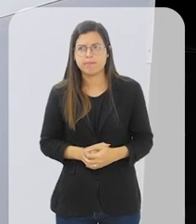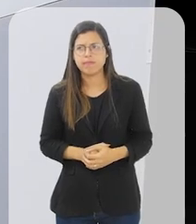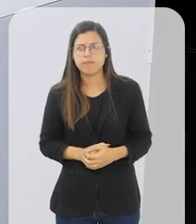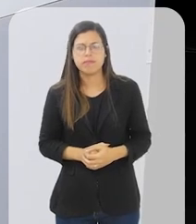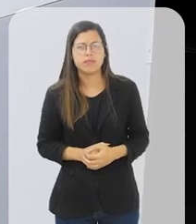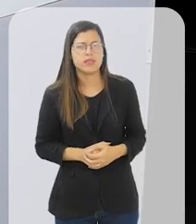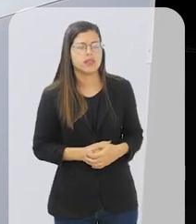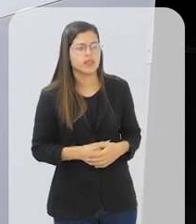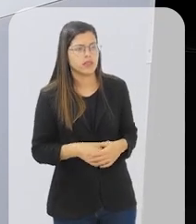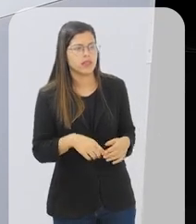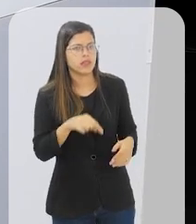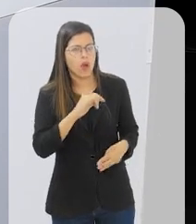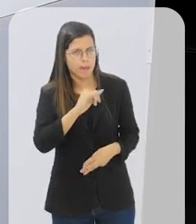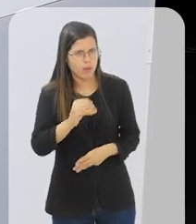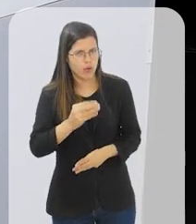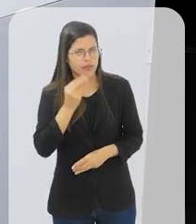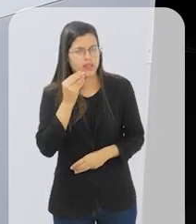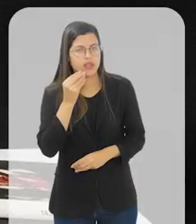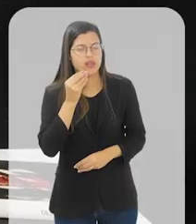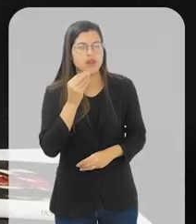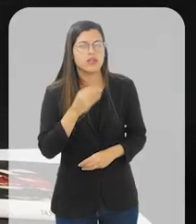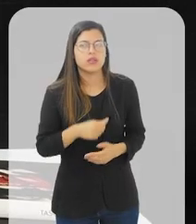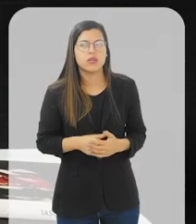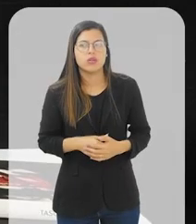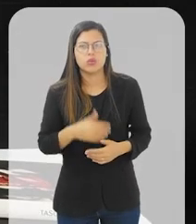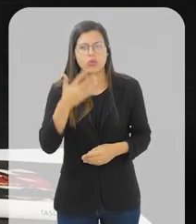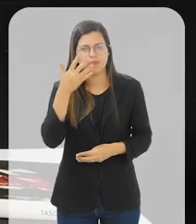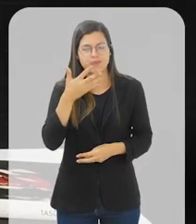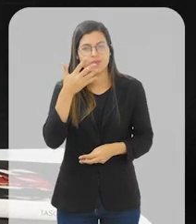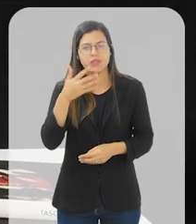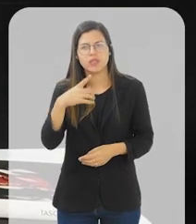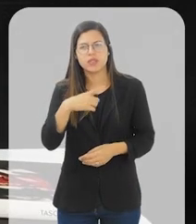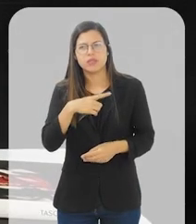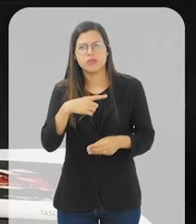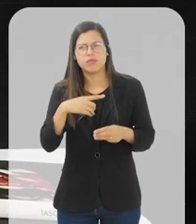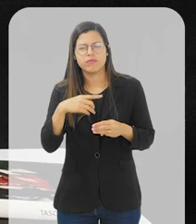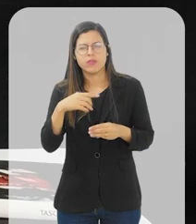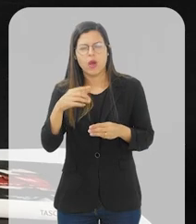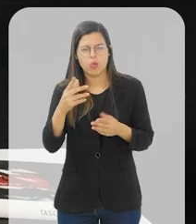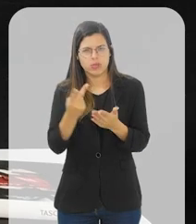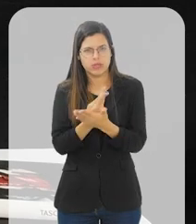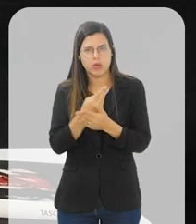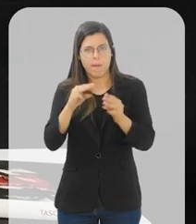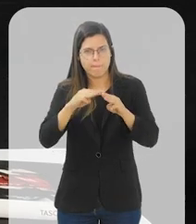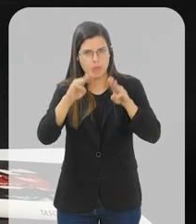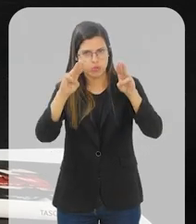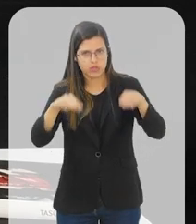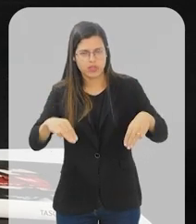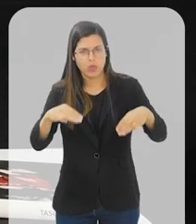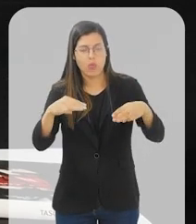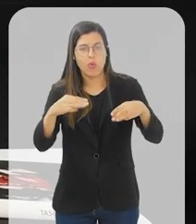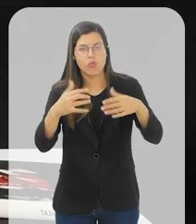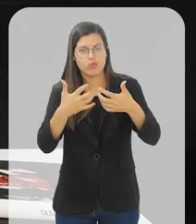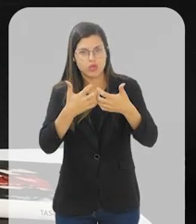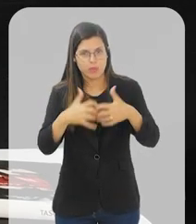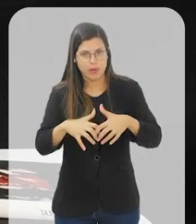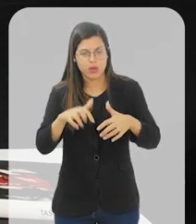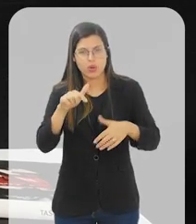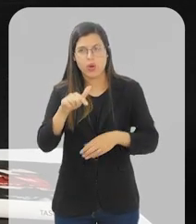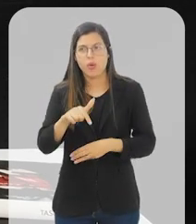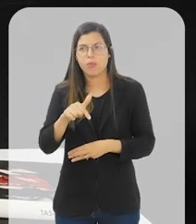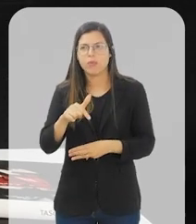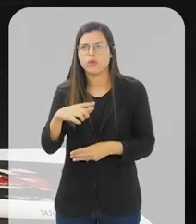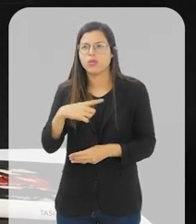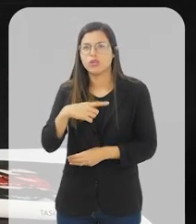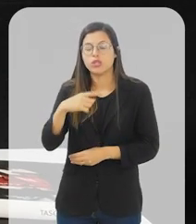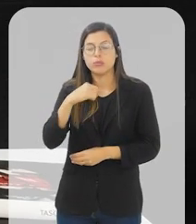E pegando essa tua fala, teve uma vez que eu estava no Museu de Petrópolis, lá olhando, enfim. Aí me surgiu dúvida sobre